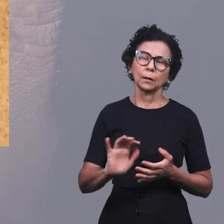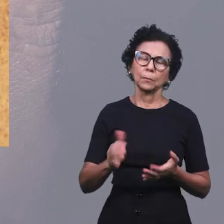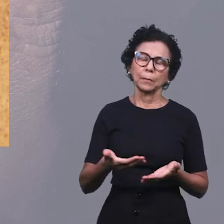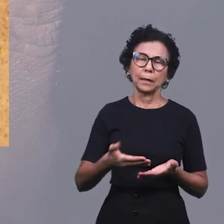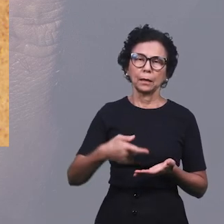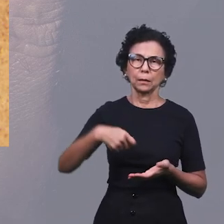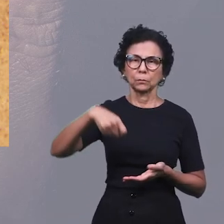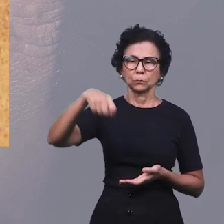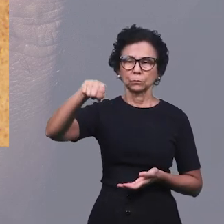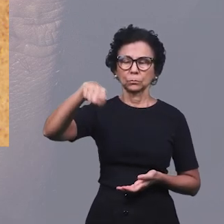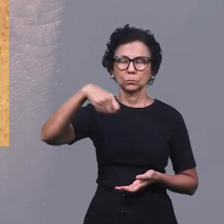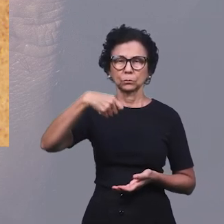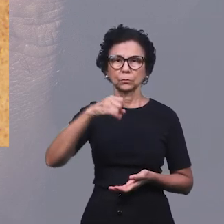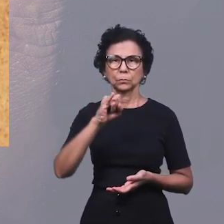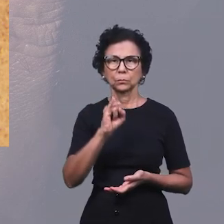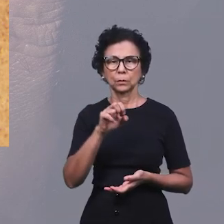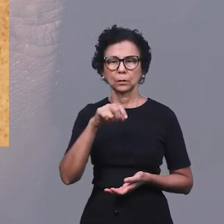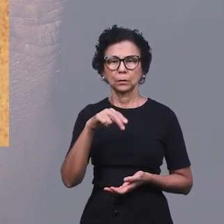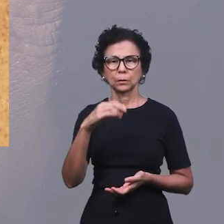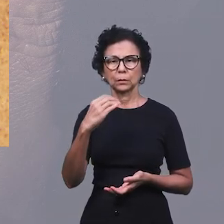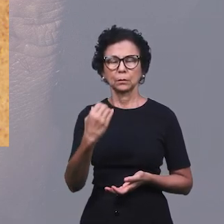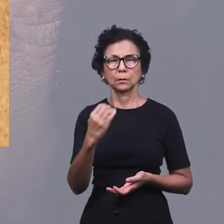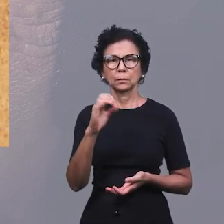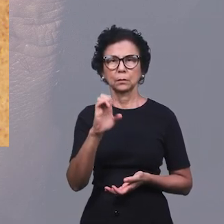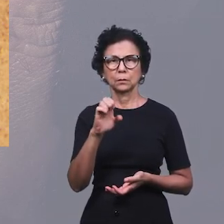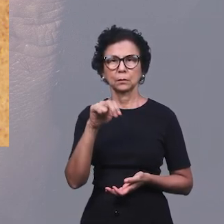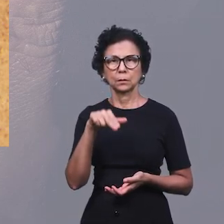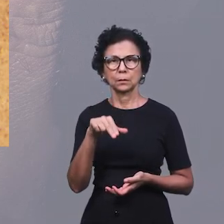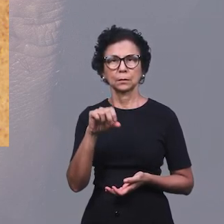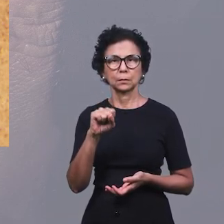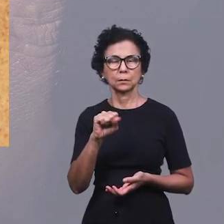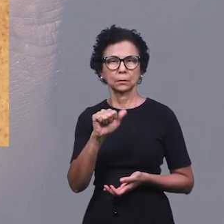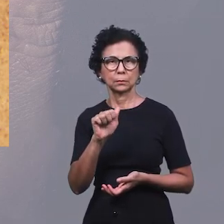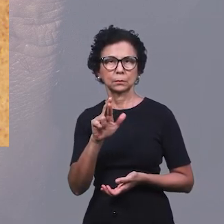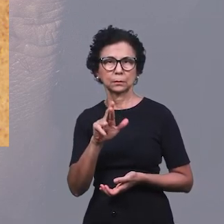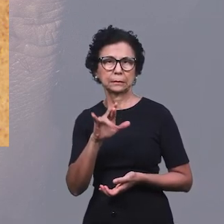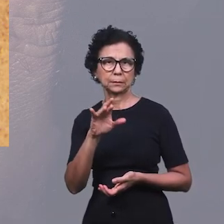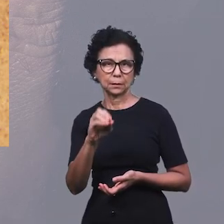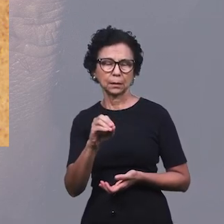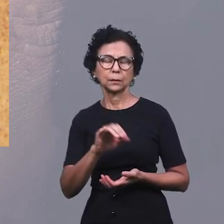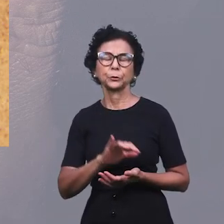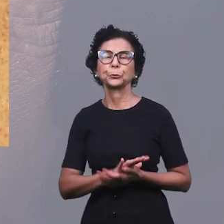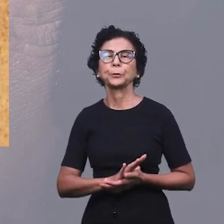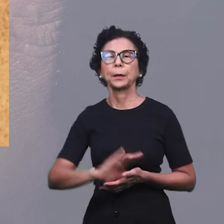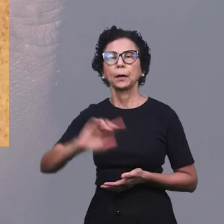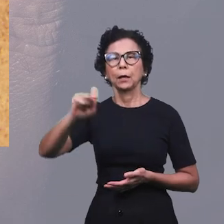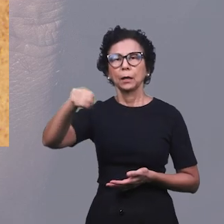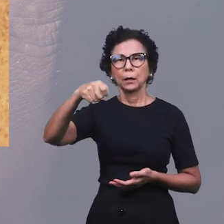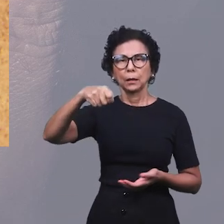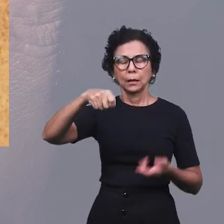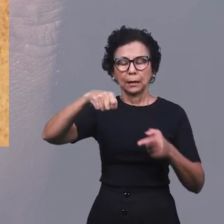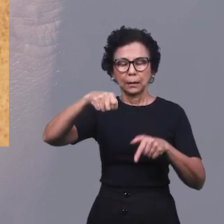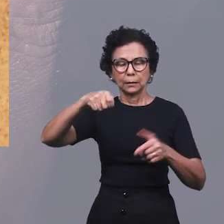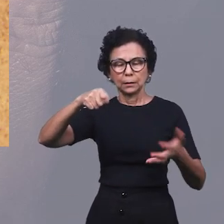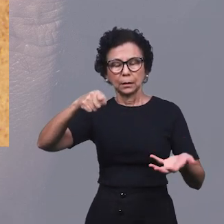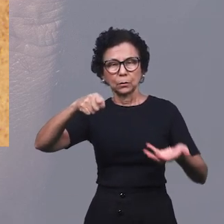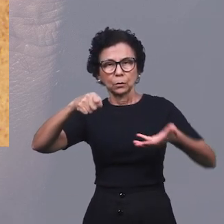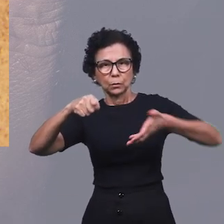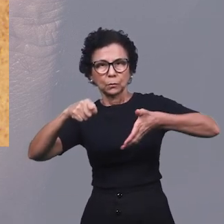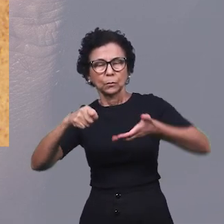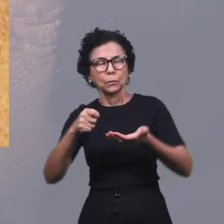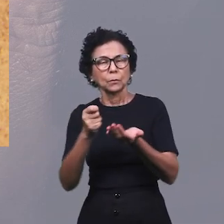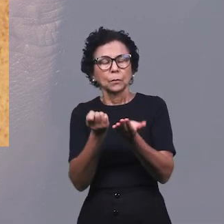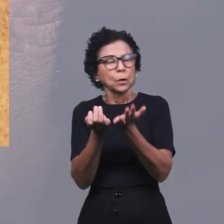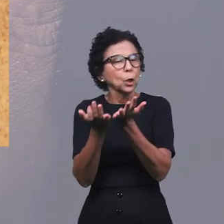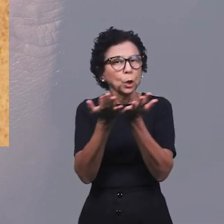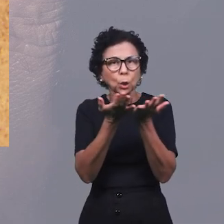das cinzas se apagarem completamente, na verdade as brasas, né? Para que o sacerdote